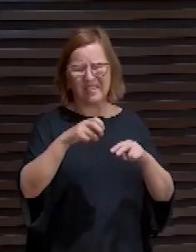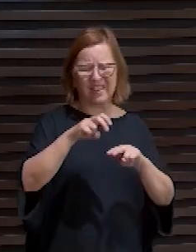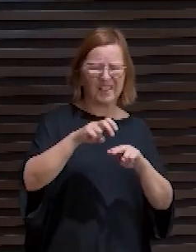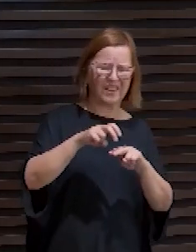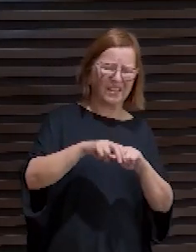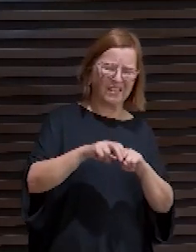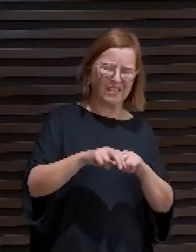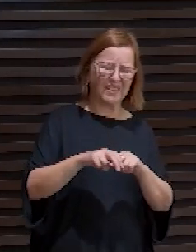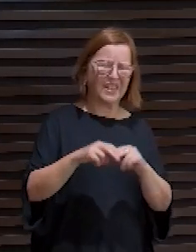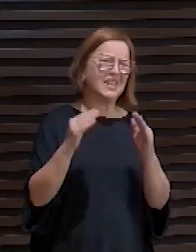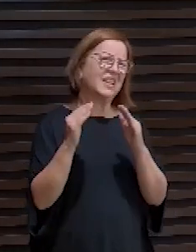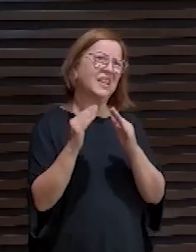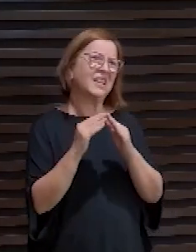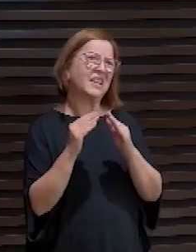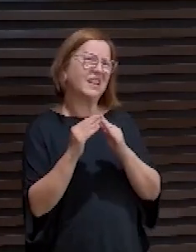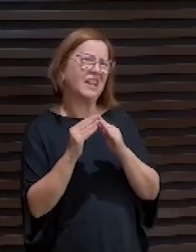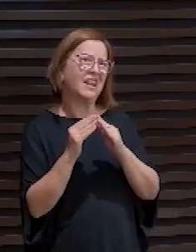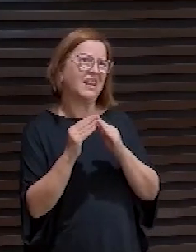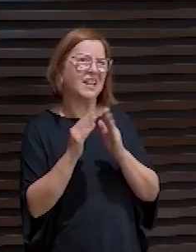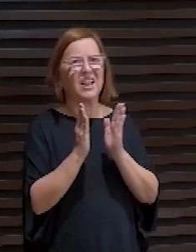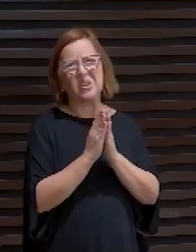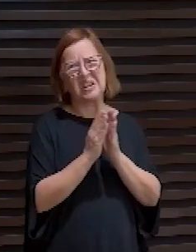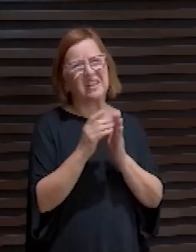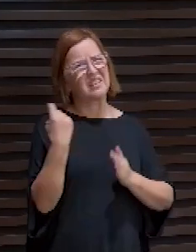orar individualmente. Não é verdade isso?